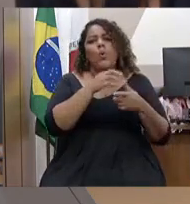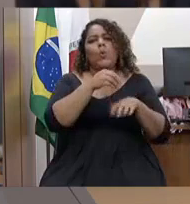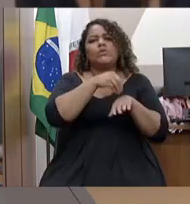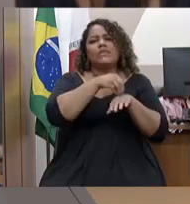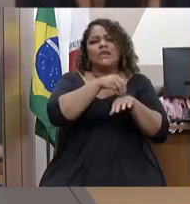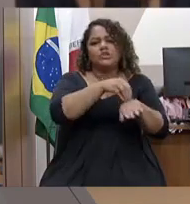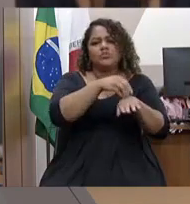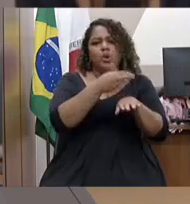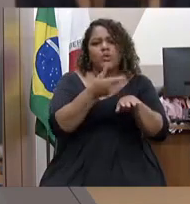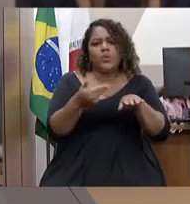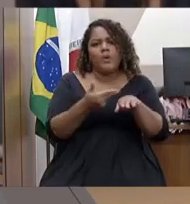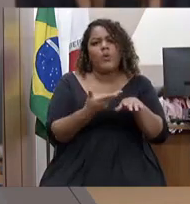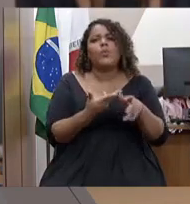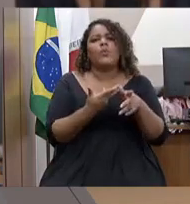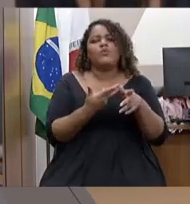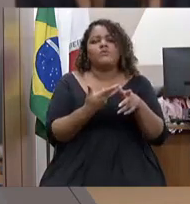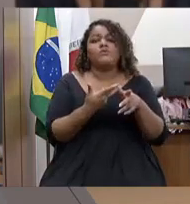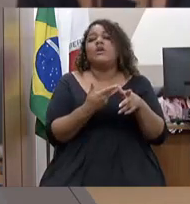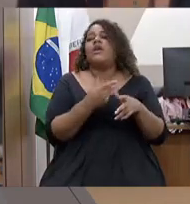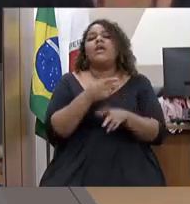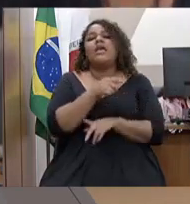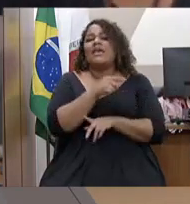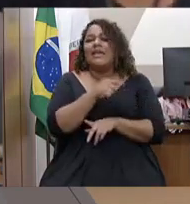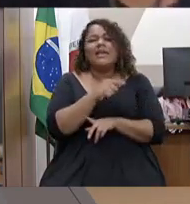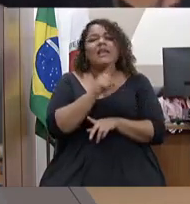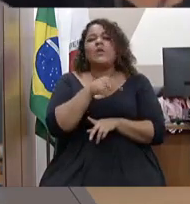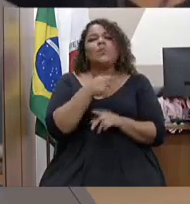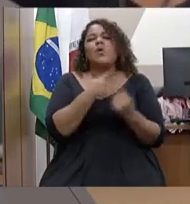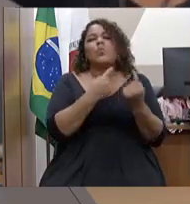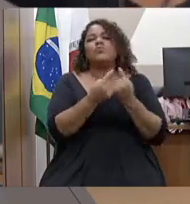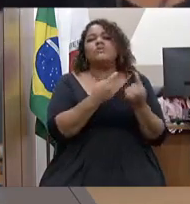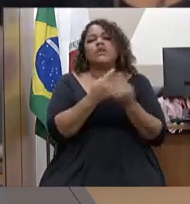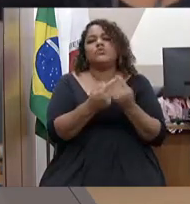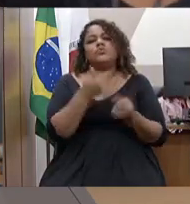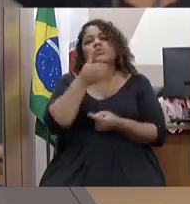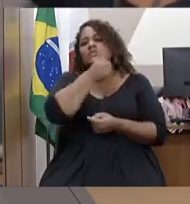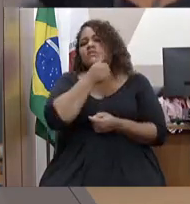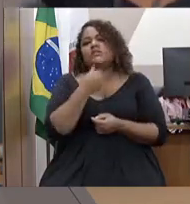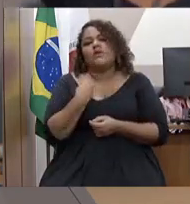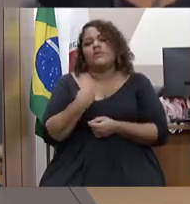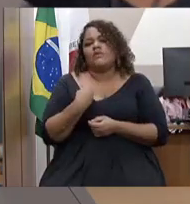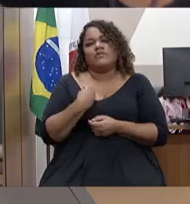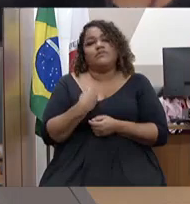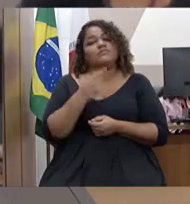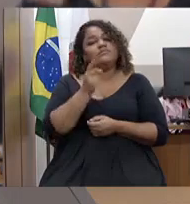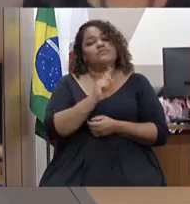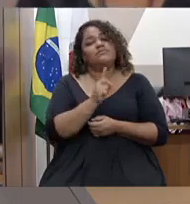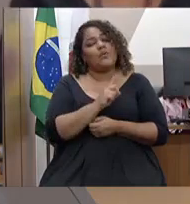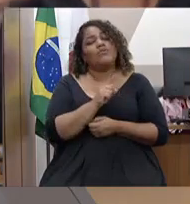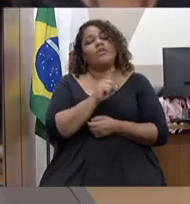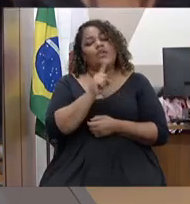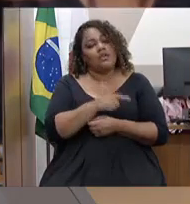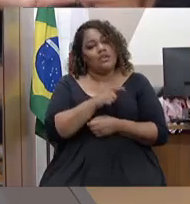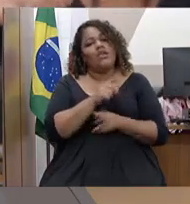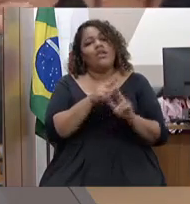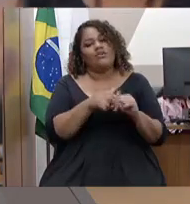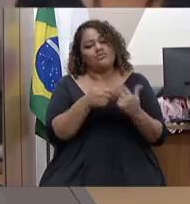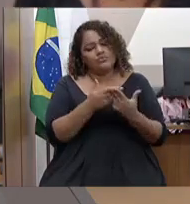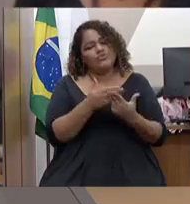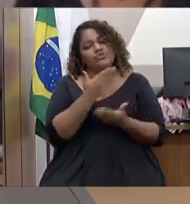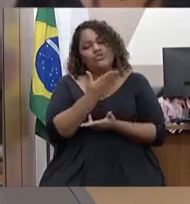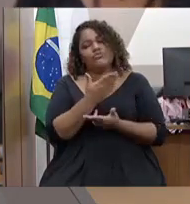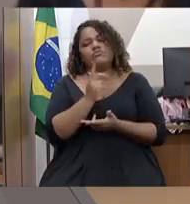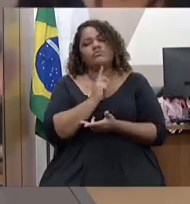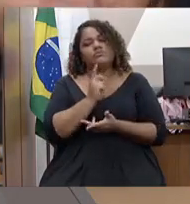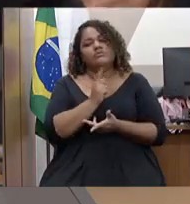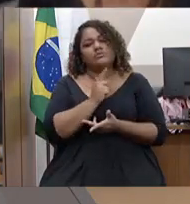feito para salvar vidas pelo contrário é feito é para cá acabar gerando esse número enorme de